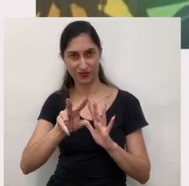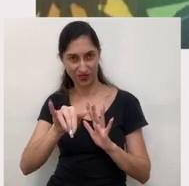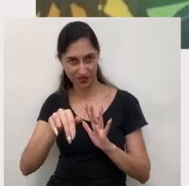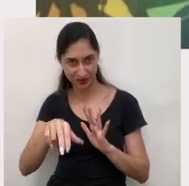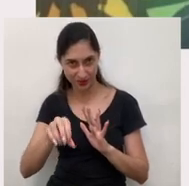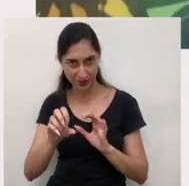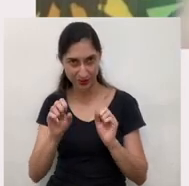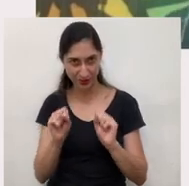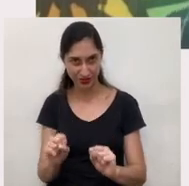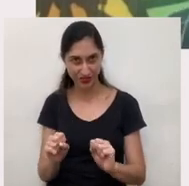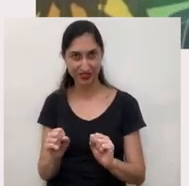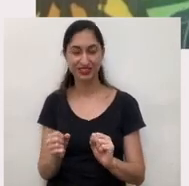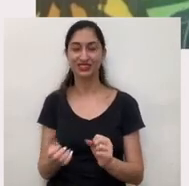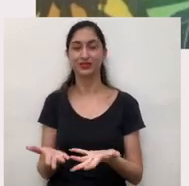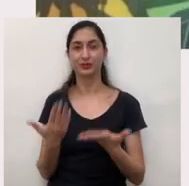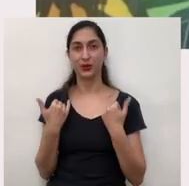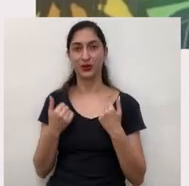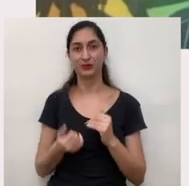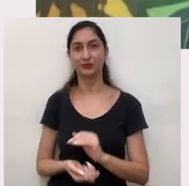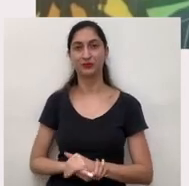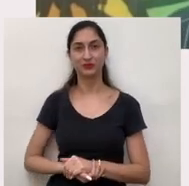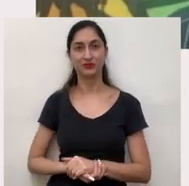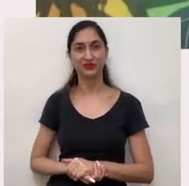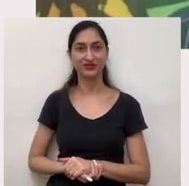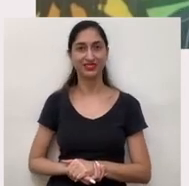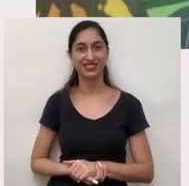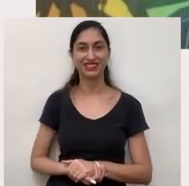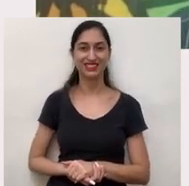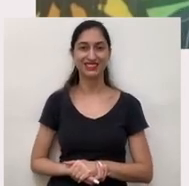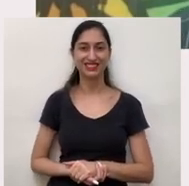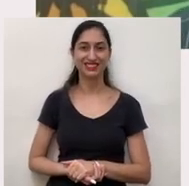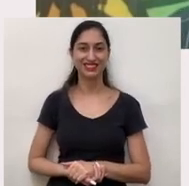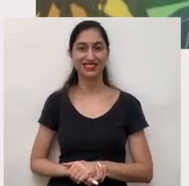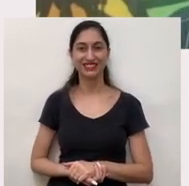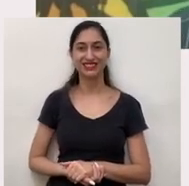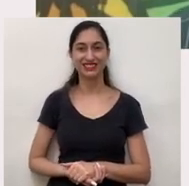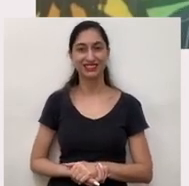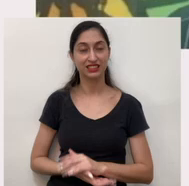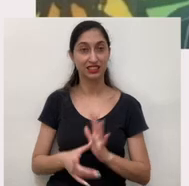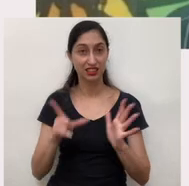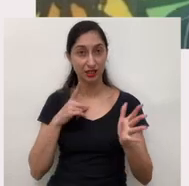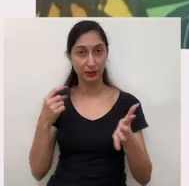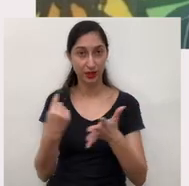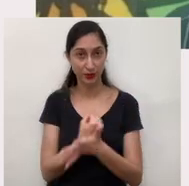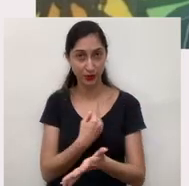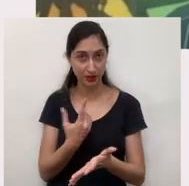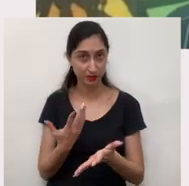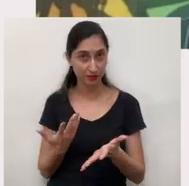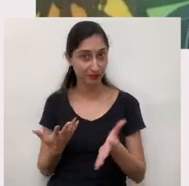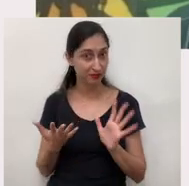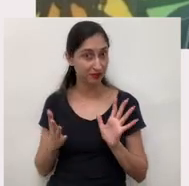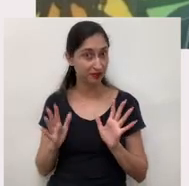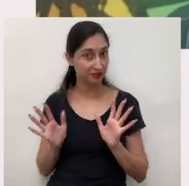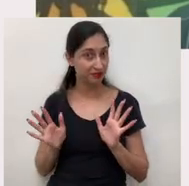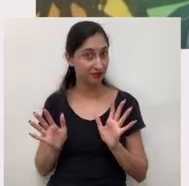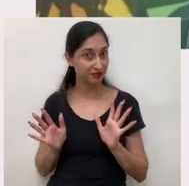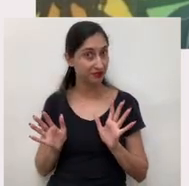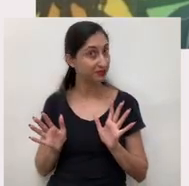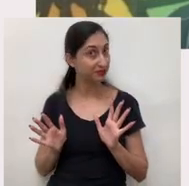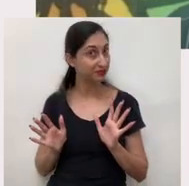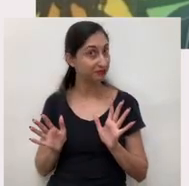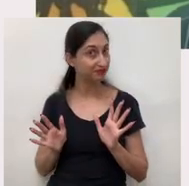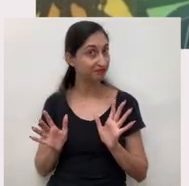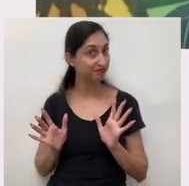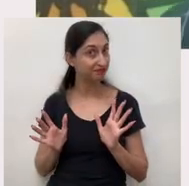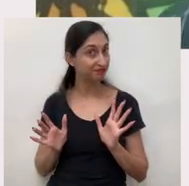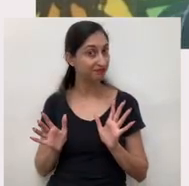que ele Podemos. vai ser legal. Não sei que alguém tenha mais alguma pergunta também. A gente pode não fechar com Calvino, fechar com alguma